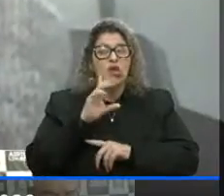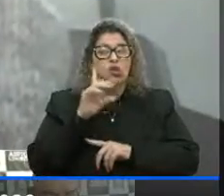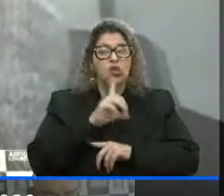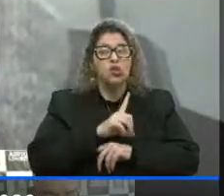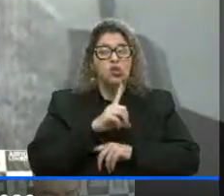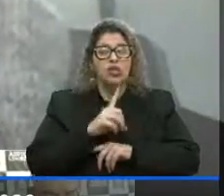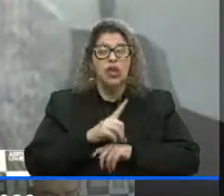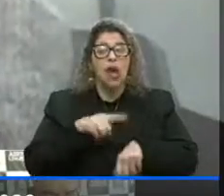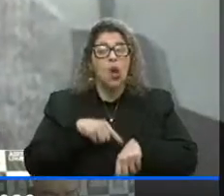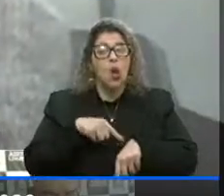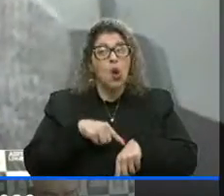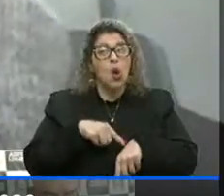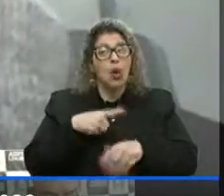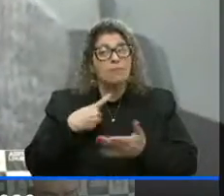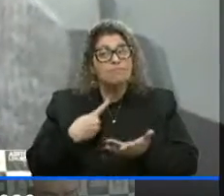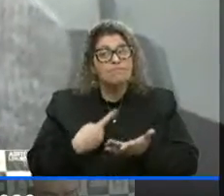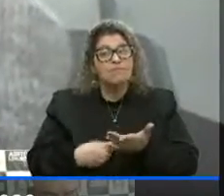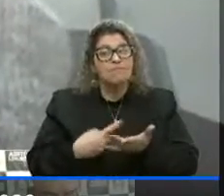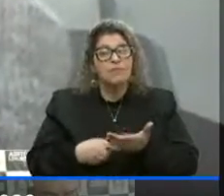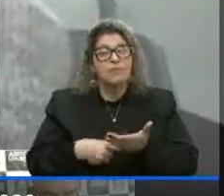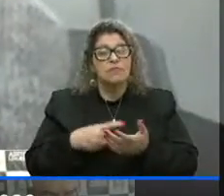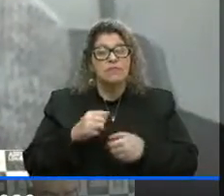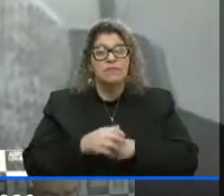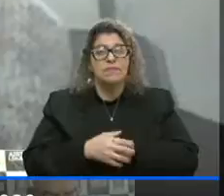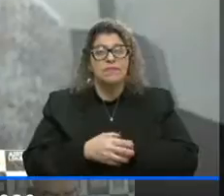dia e hora marcado, deputado?